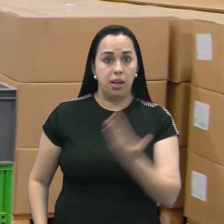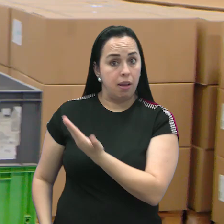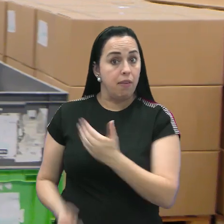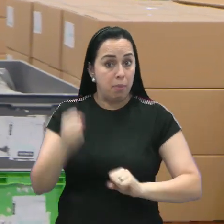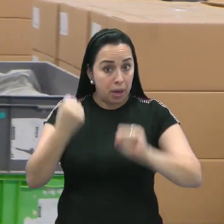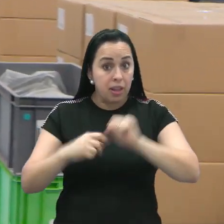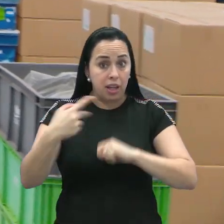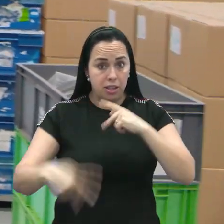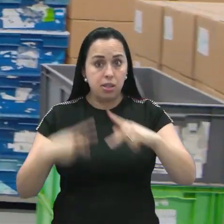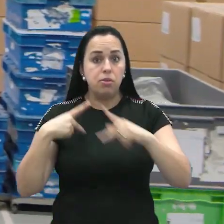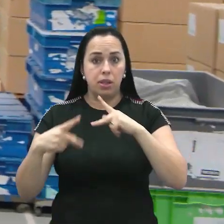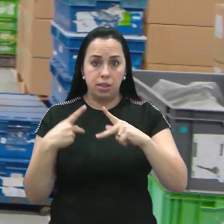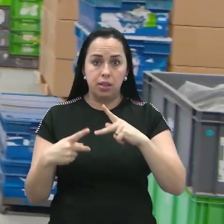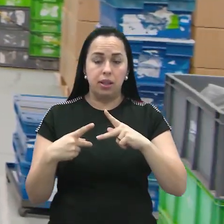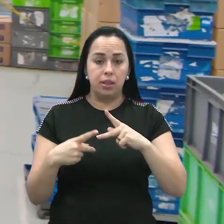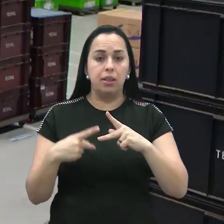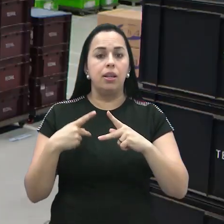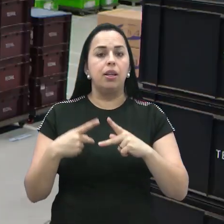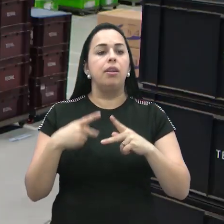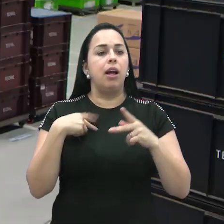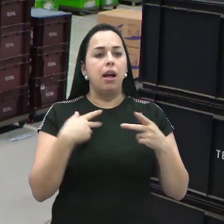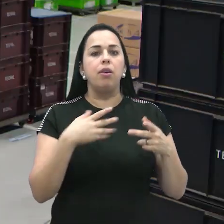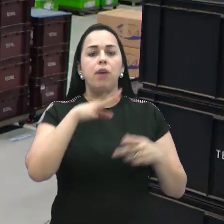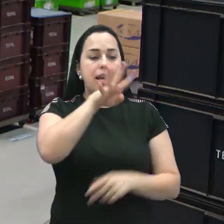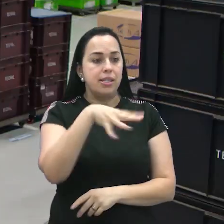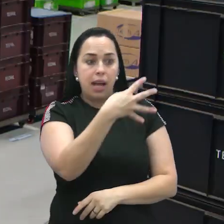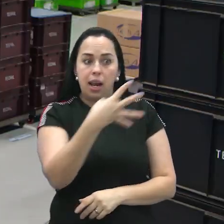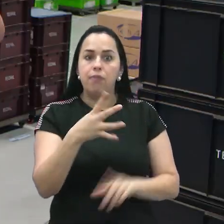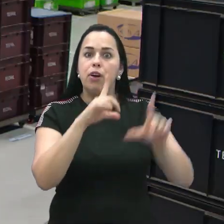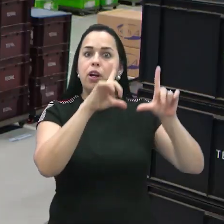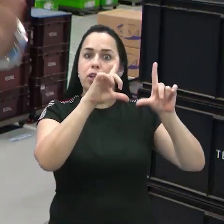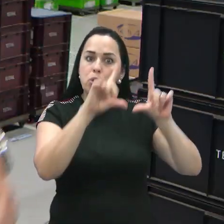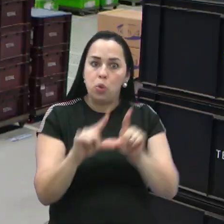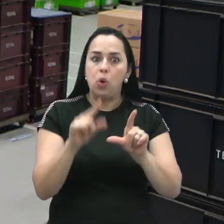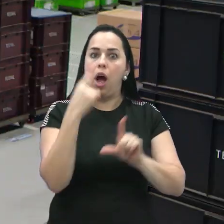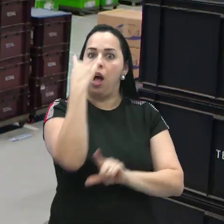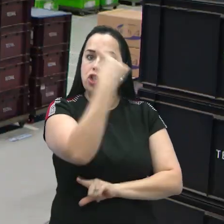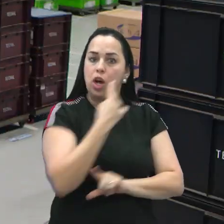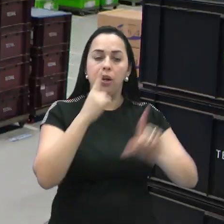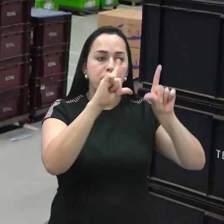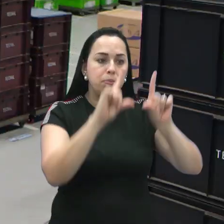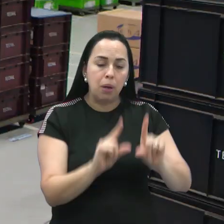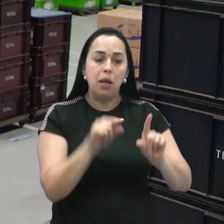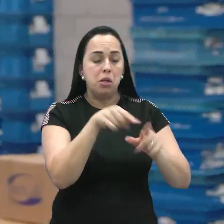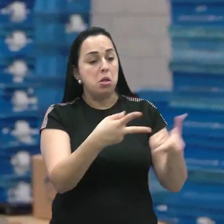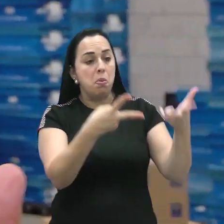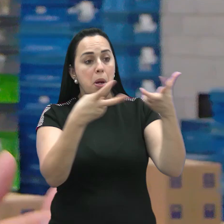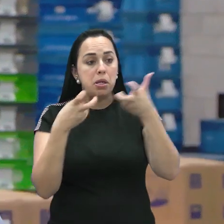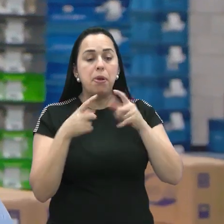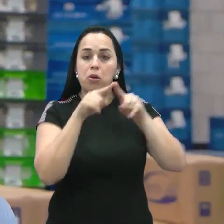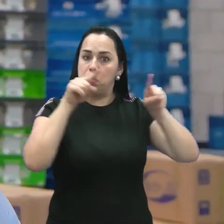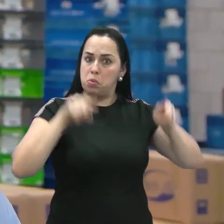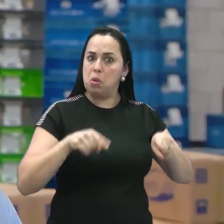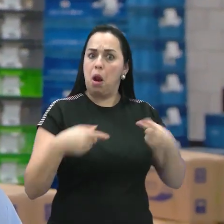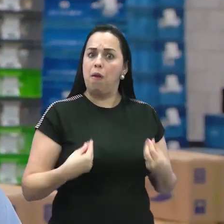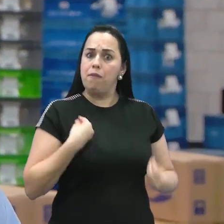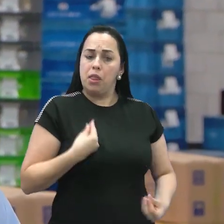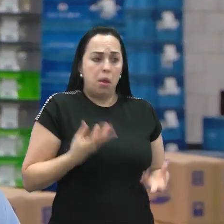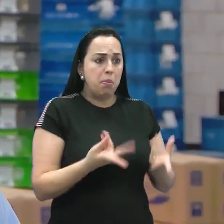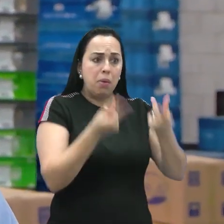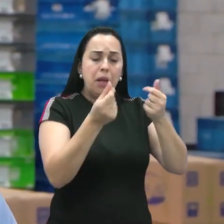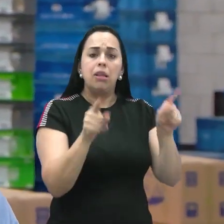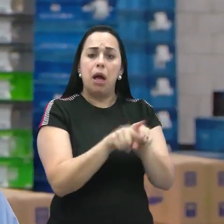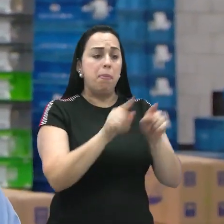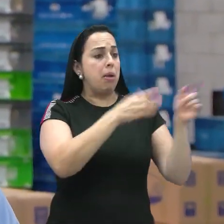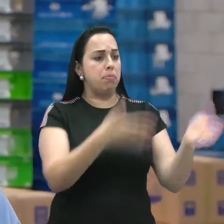desta fábrica aqui em São José dos Campos. A jornada de trabalho foi reduzida e os impactos são positivos. Os funcionários ganharam mais